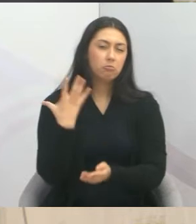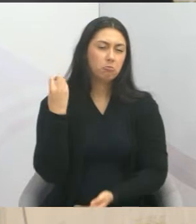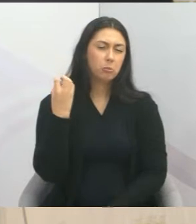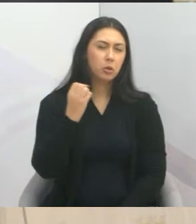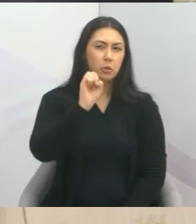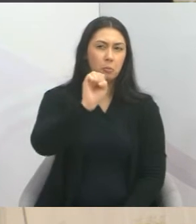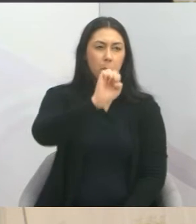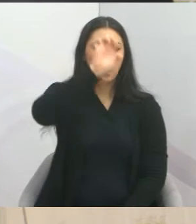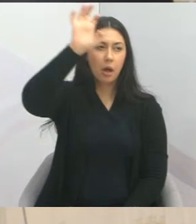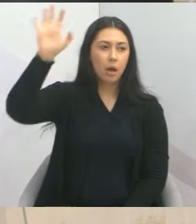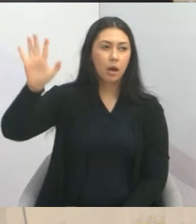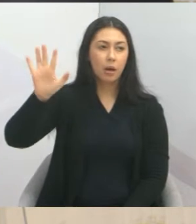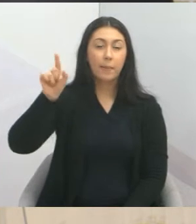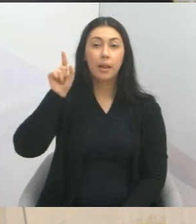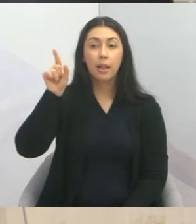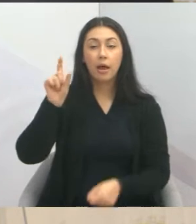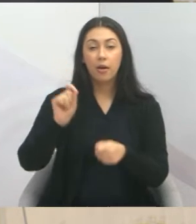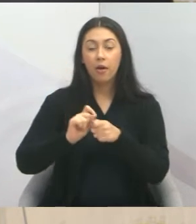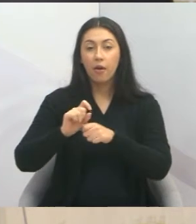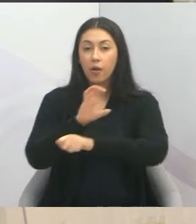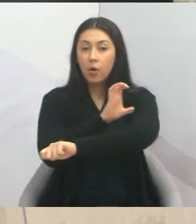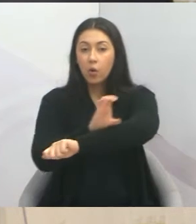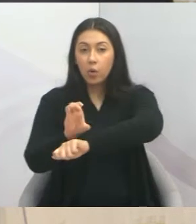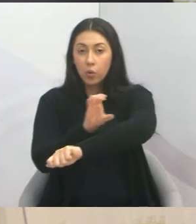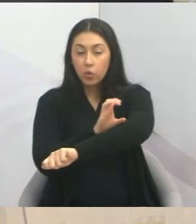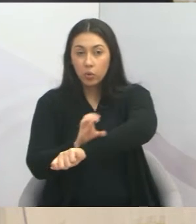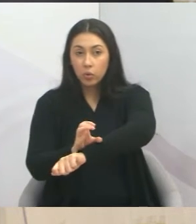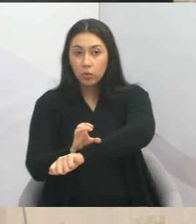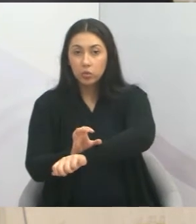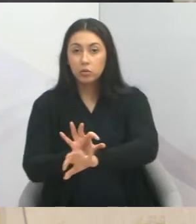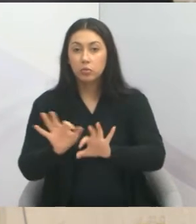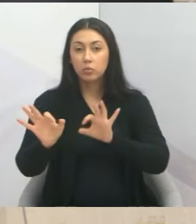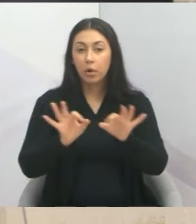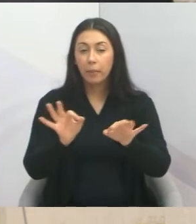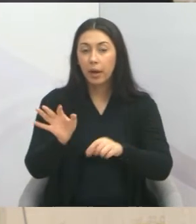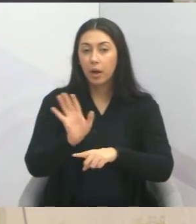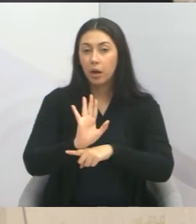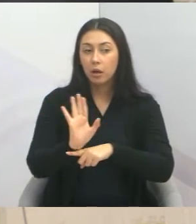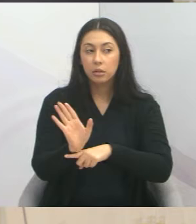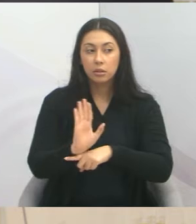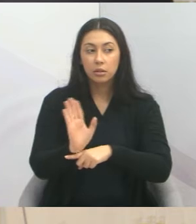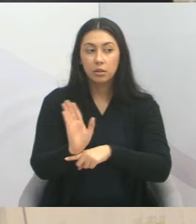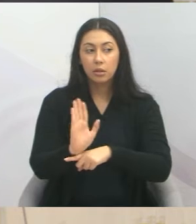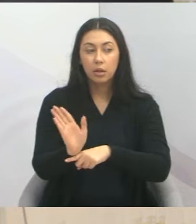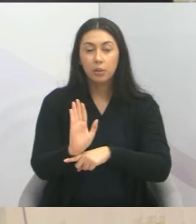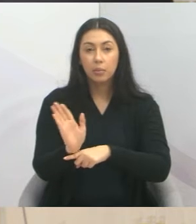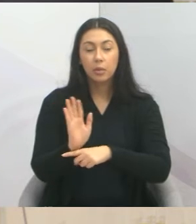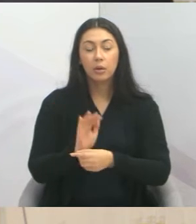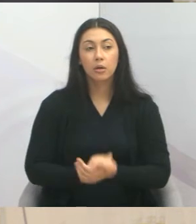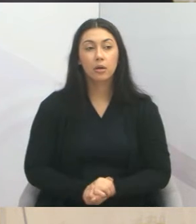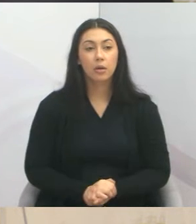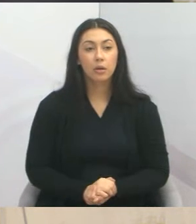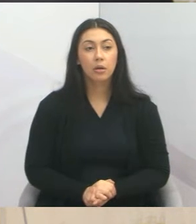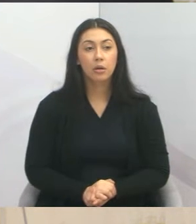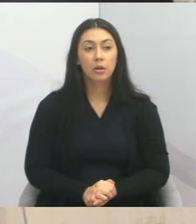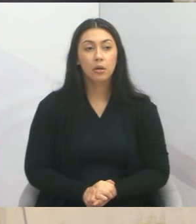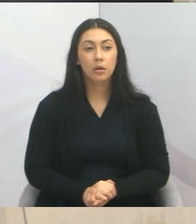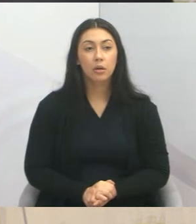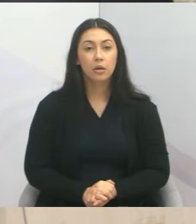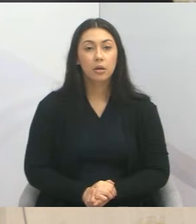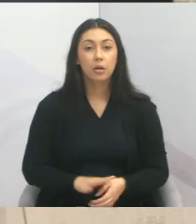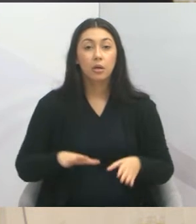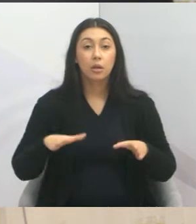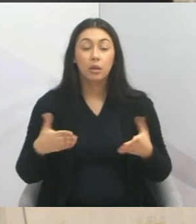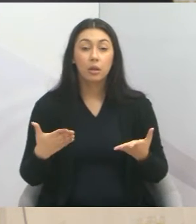onde havia feito um curso de operação esse cinematographos o Inter o brasileiro